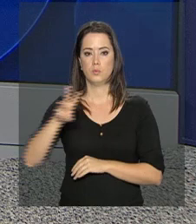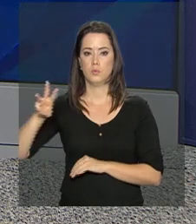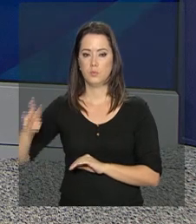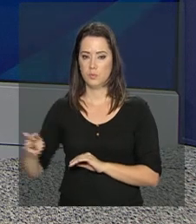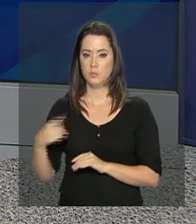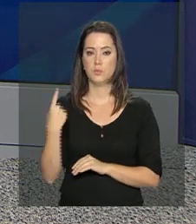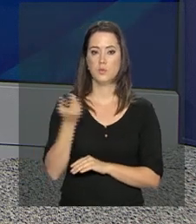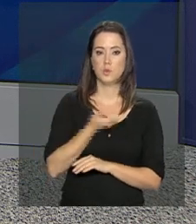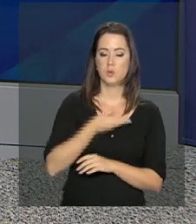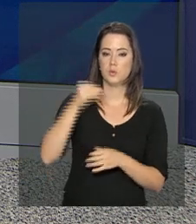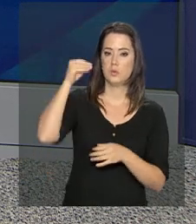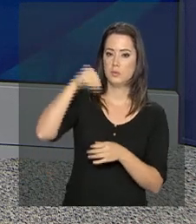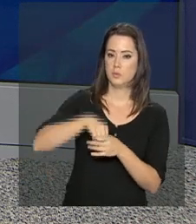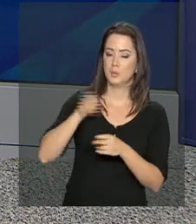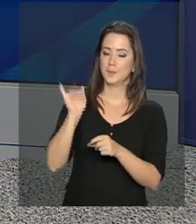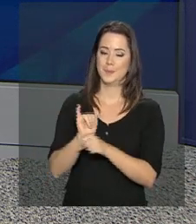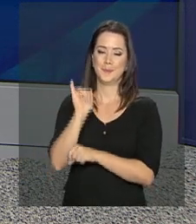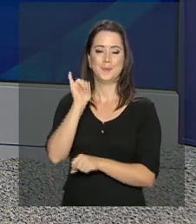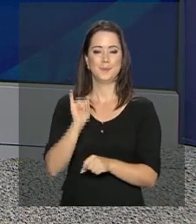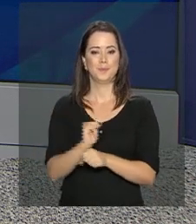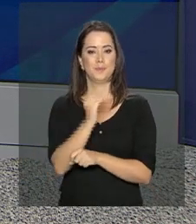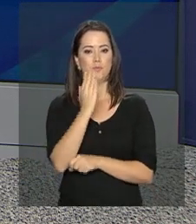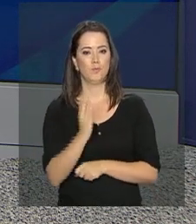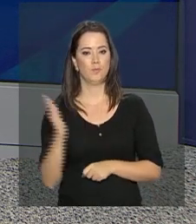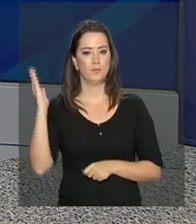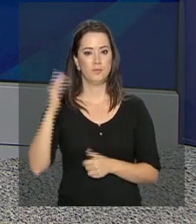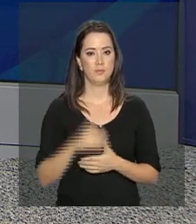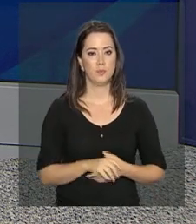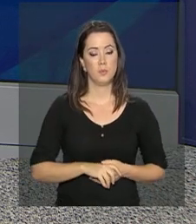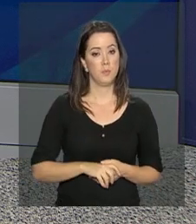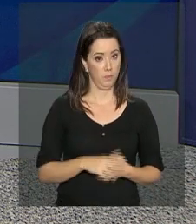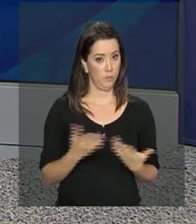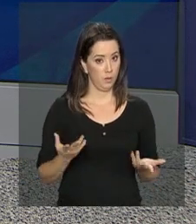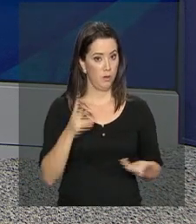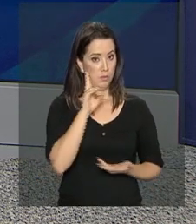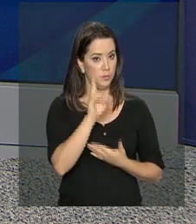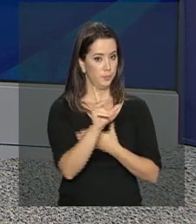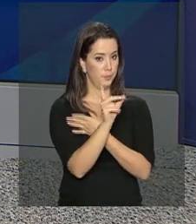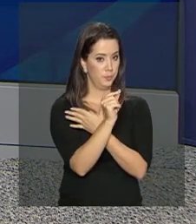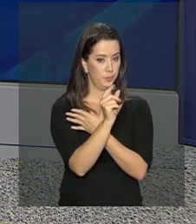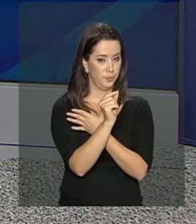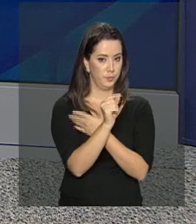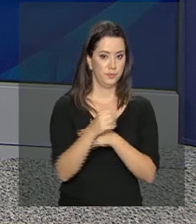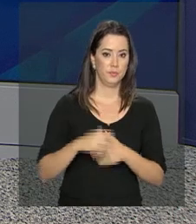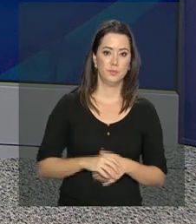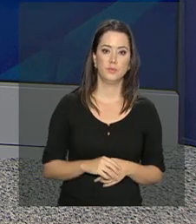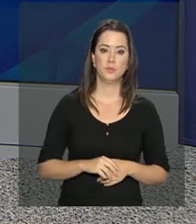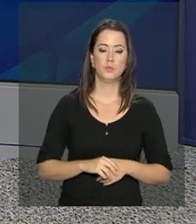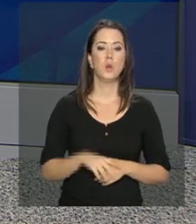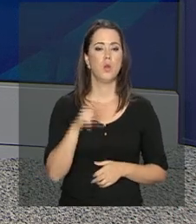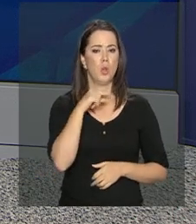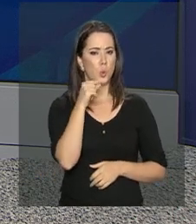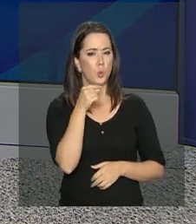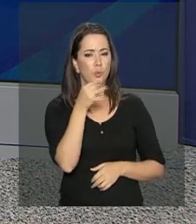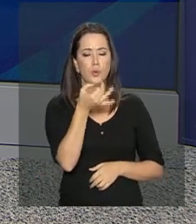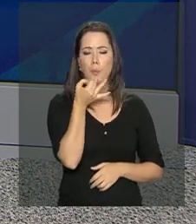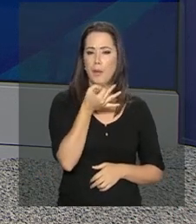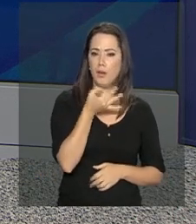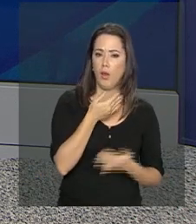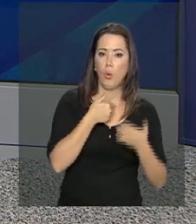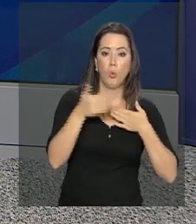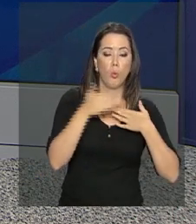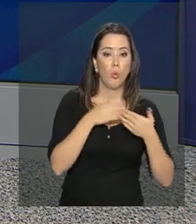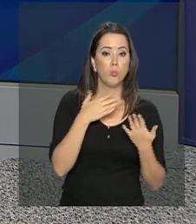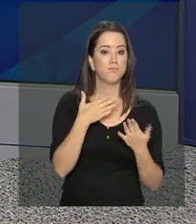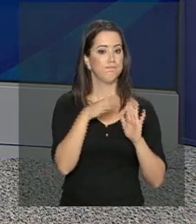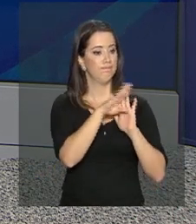da nbr todas as reportagens estão no nosso canal no youtube acesse também o nosso perfil no twitter você pode mandar ainda sugestões